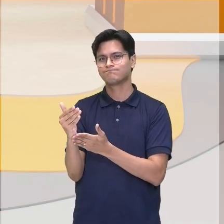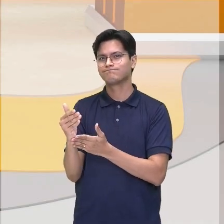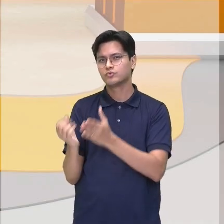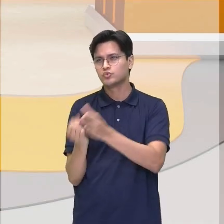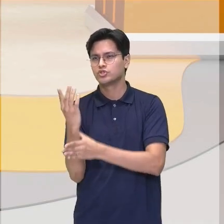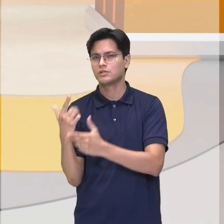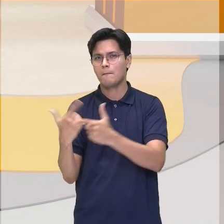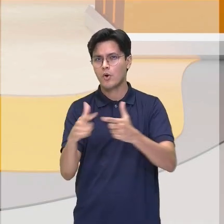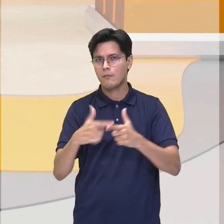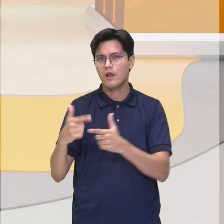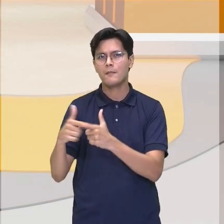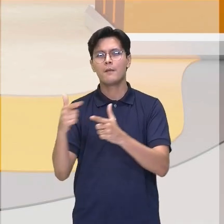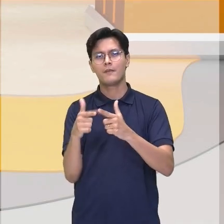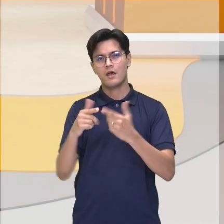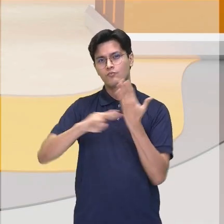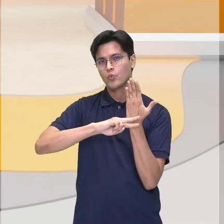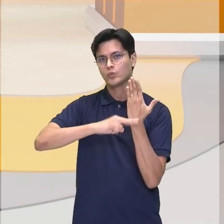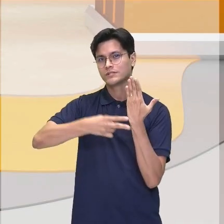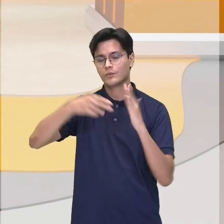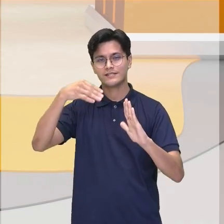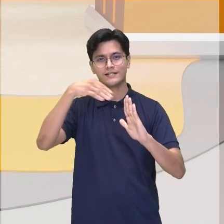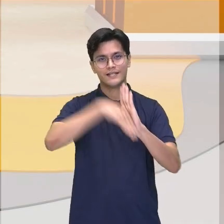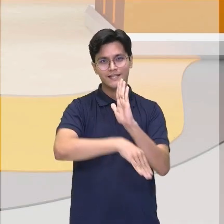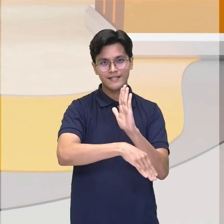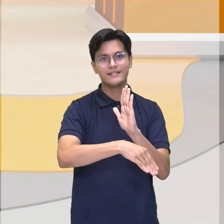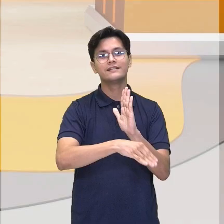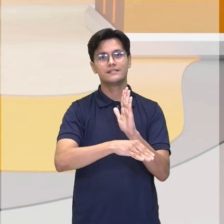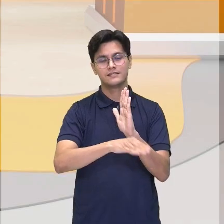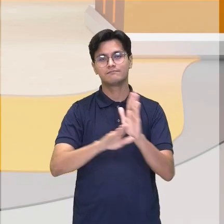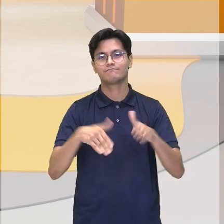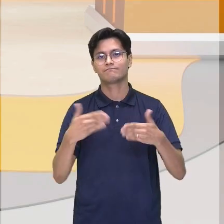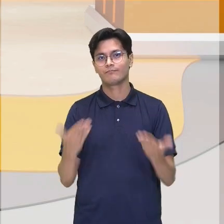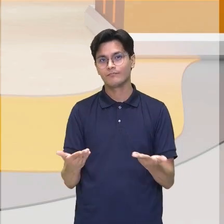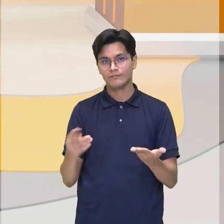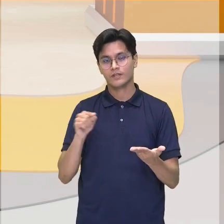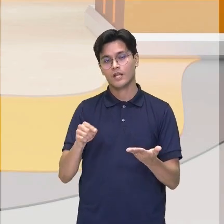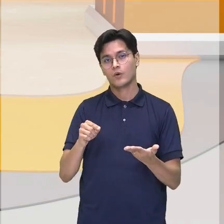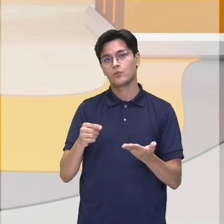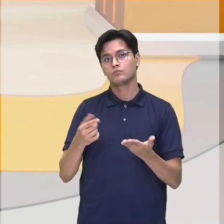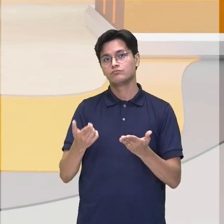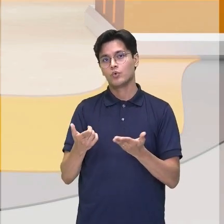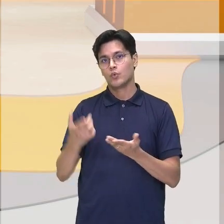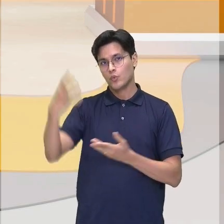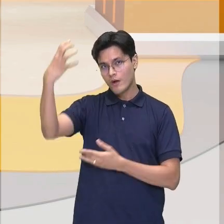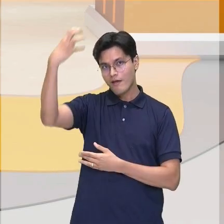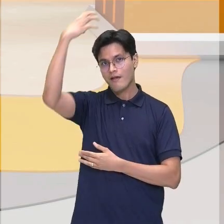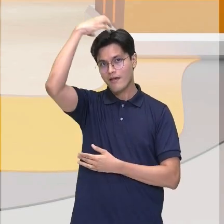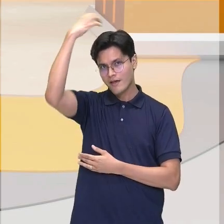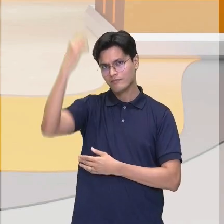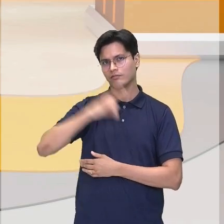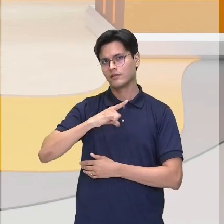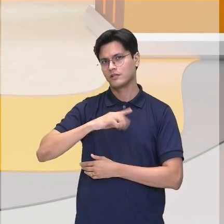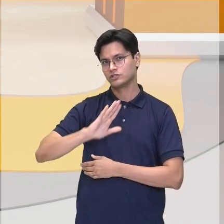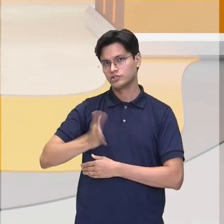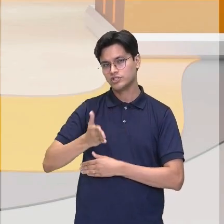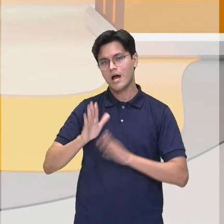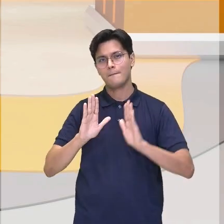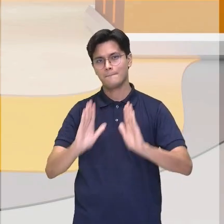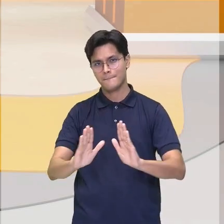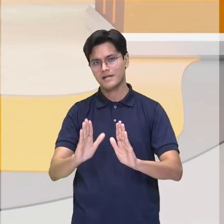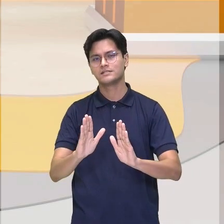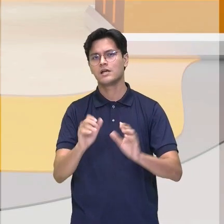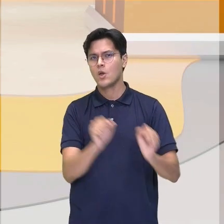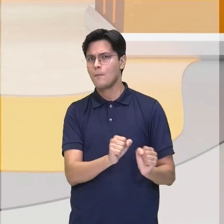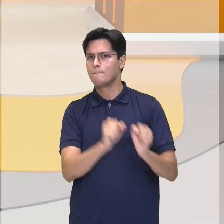crise, fazendo com que os reis, que até então já existiam, porém não tinham um poder absoluto, não tinham